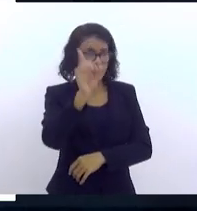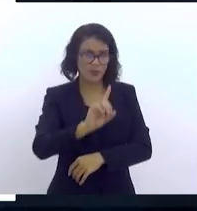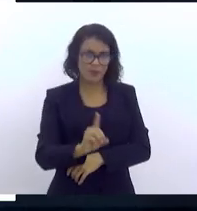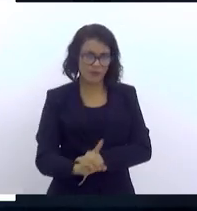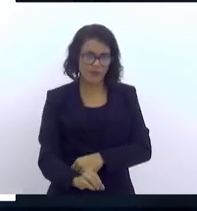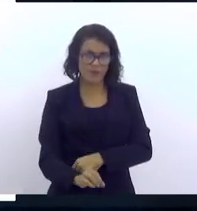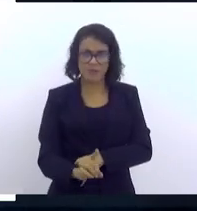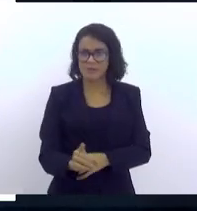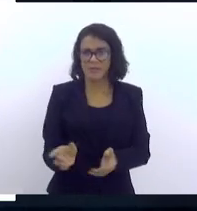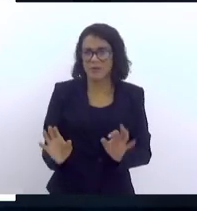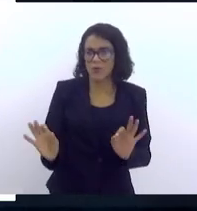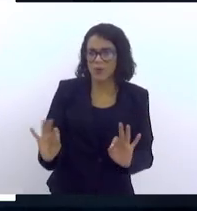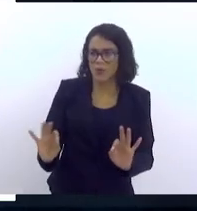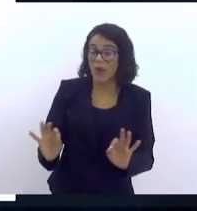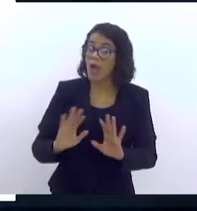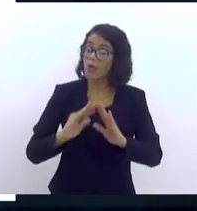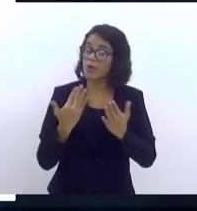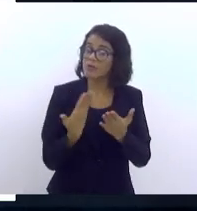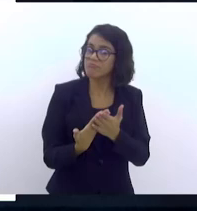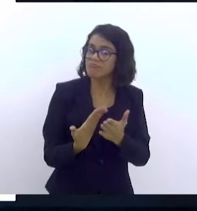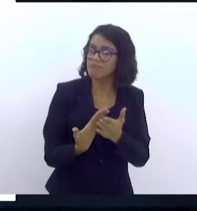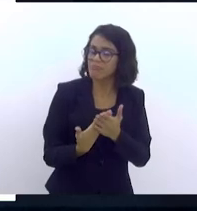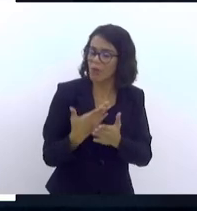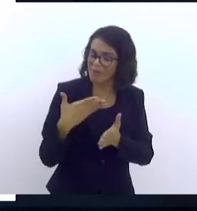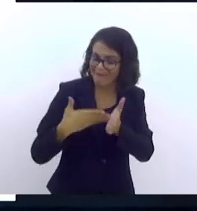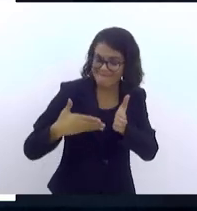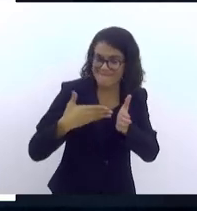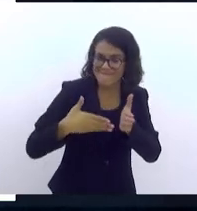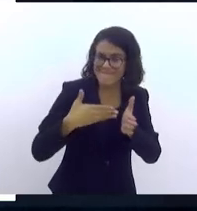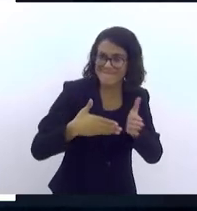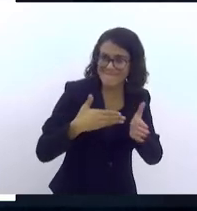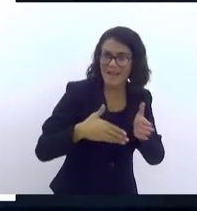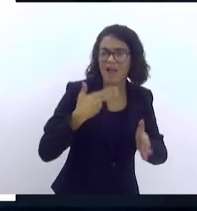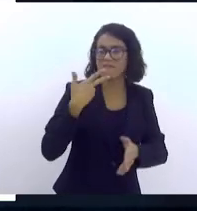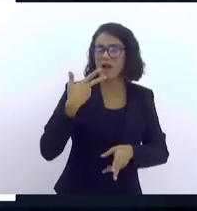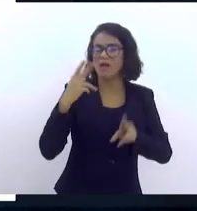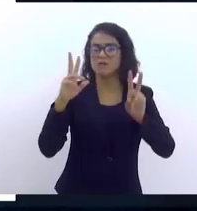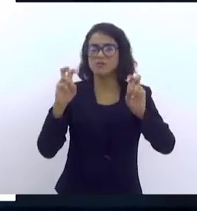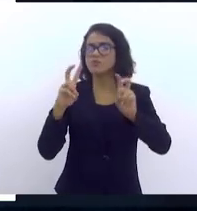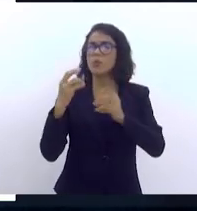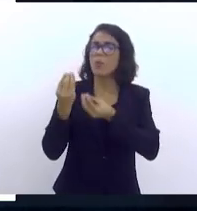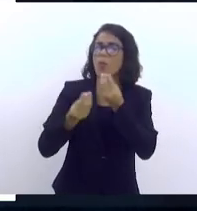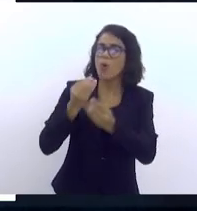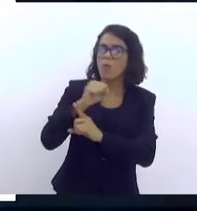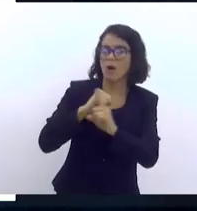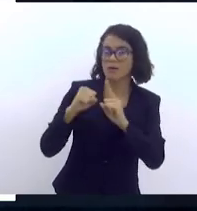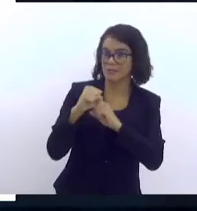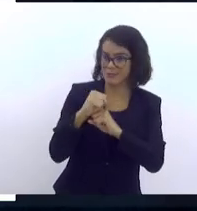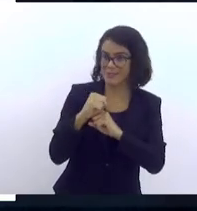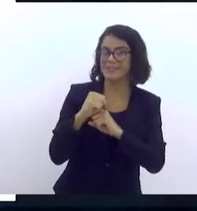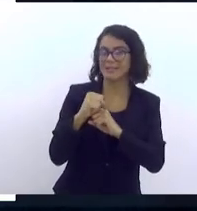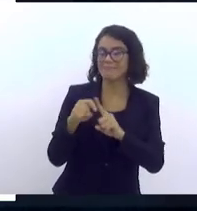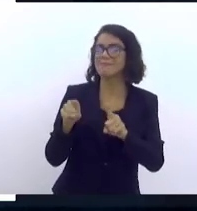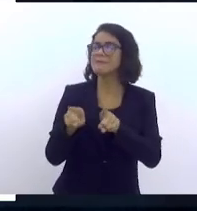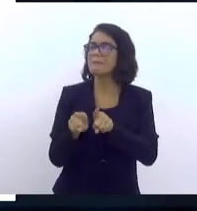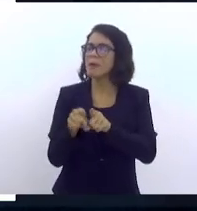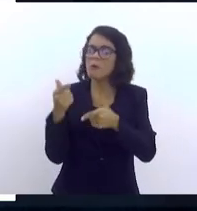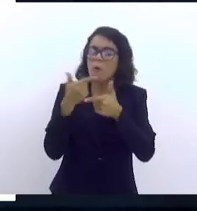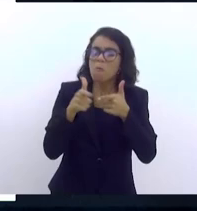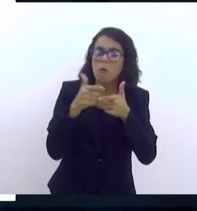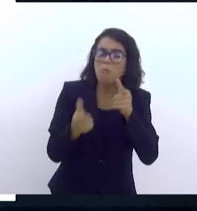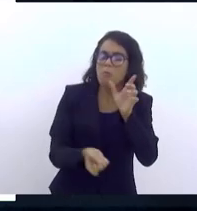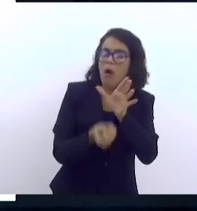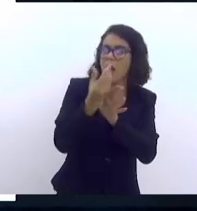deficiência é uma escola que tem muita dificuldade para falar sobre o que é a nossa sociedade e sobre os problemas que